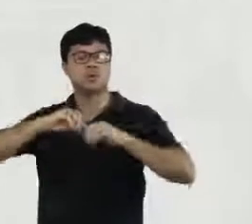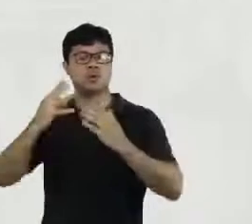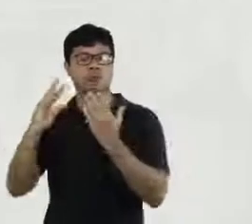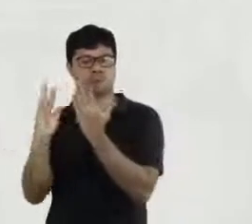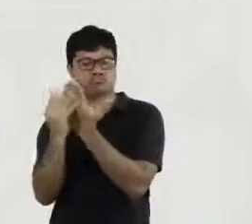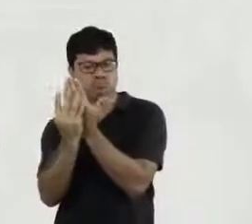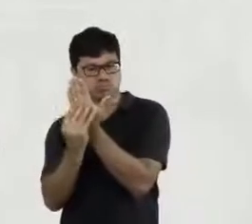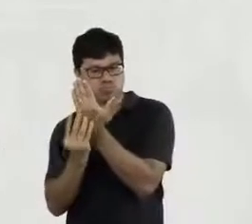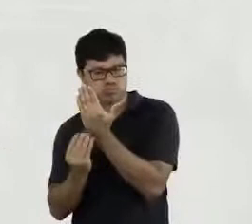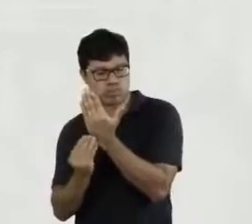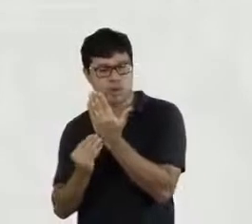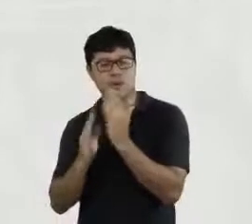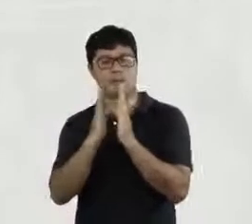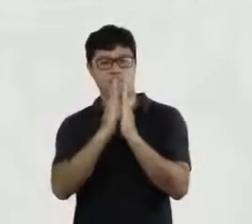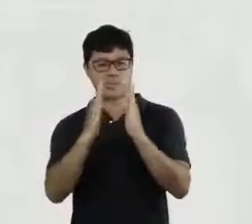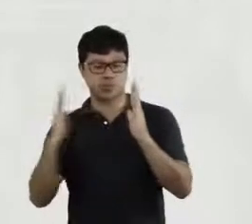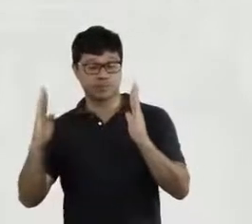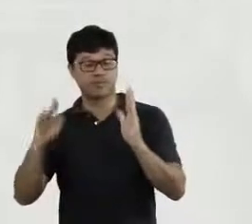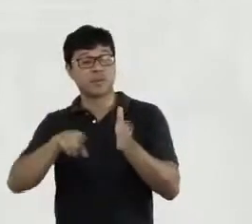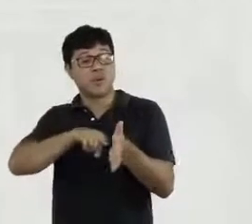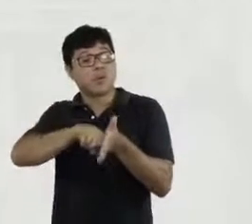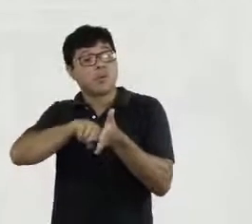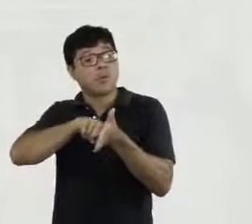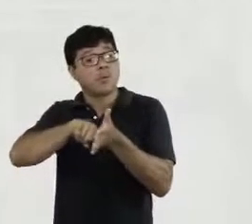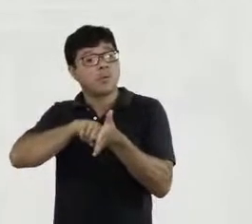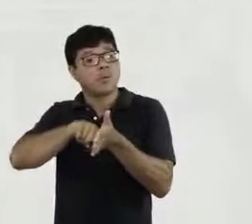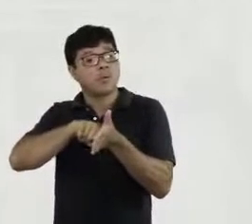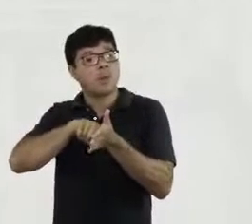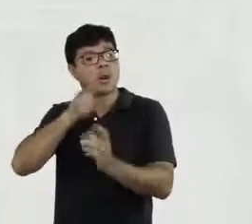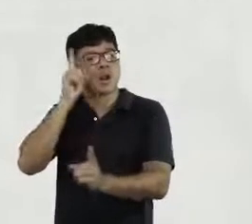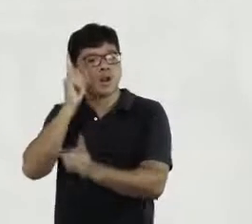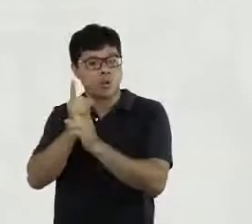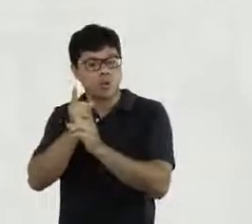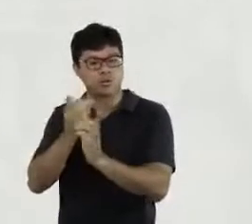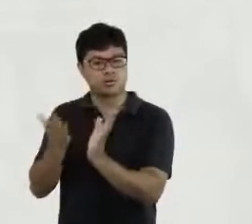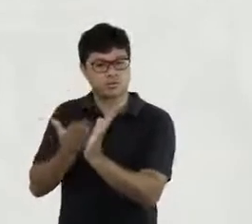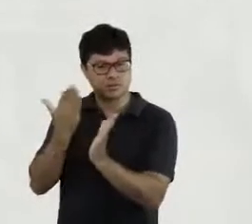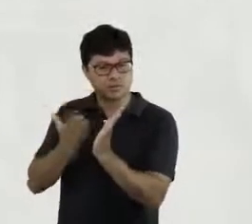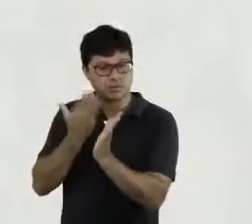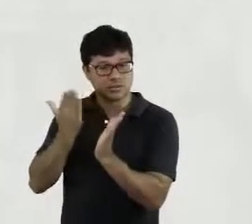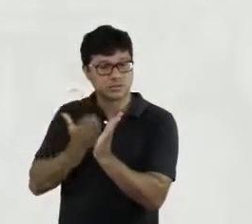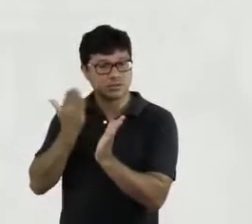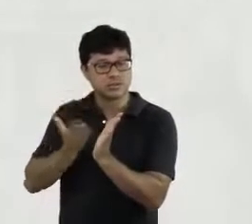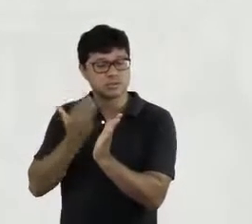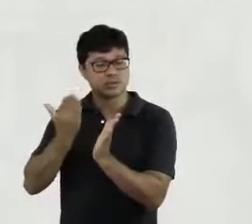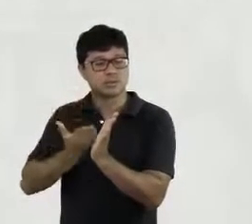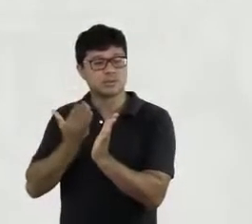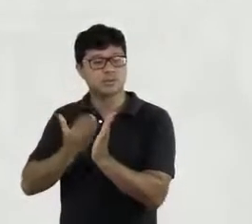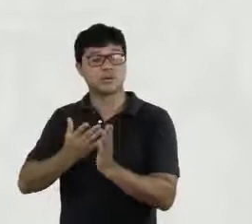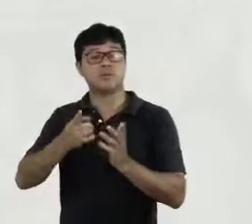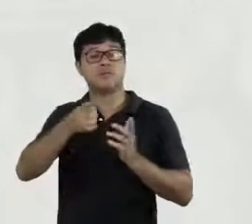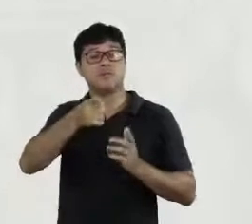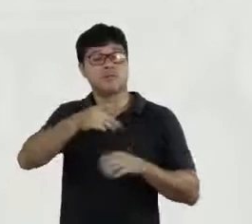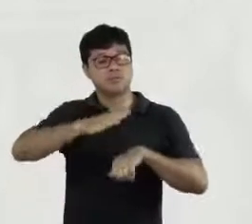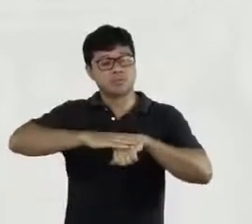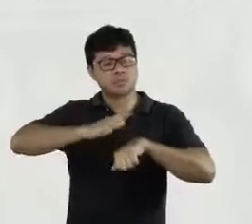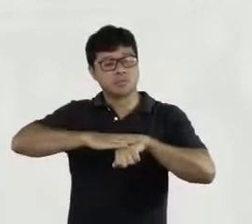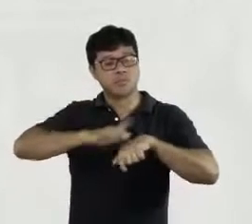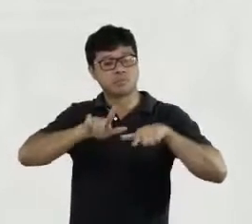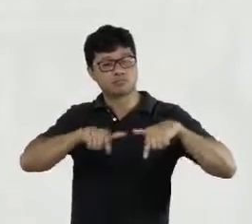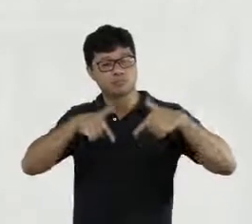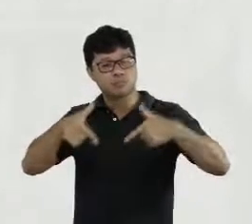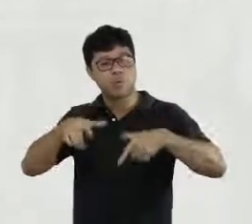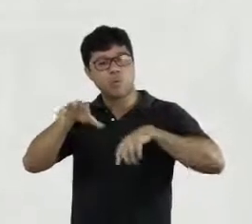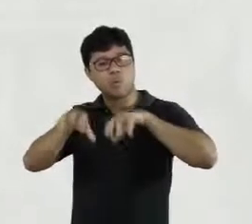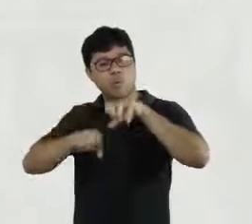repertórios bibliográficos. Uma pesquisa é ao localizar o livro, você tem que buscar